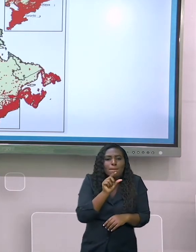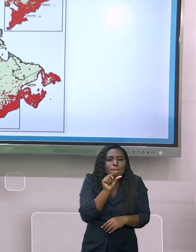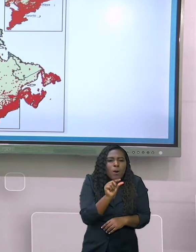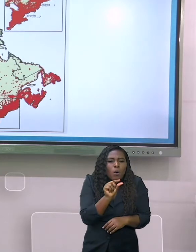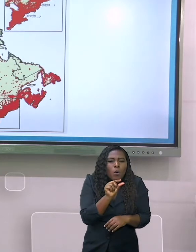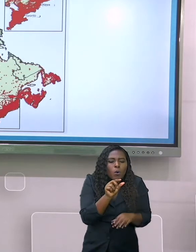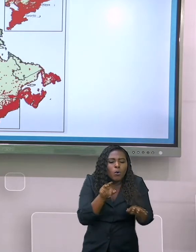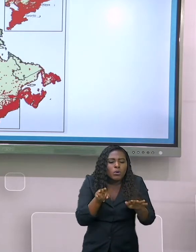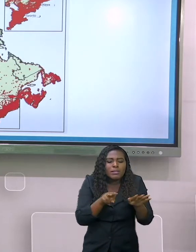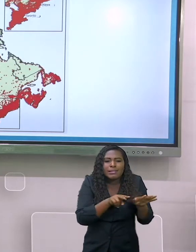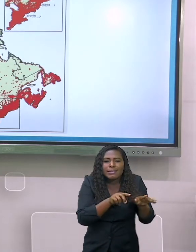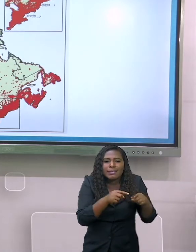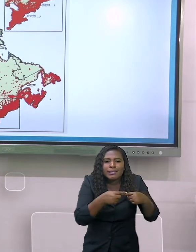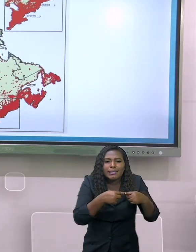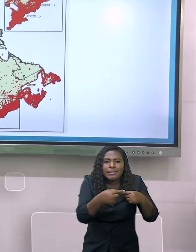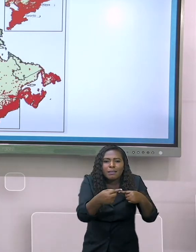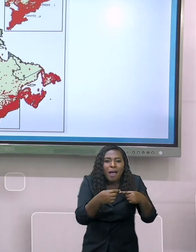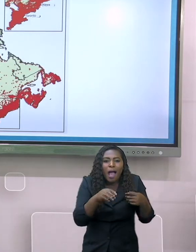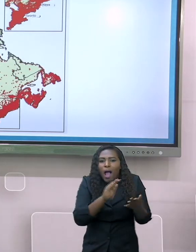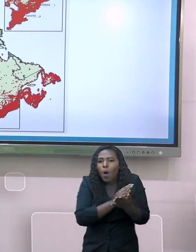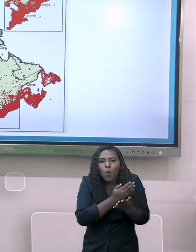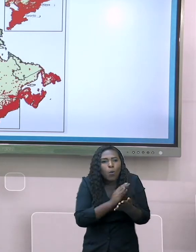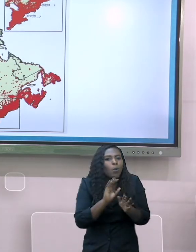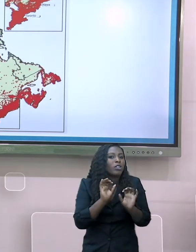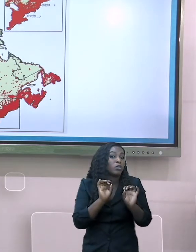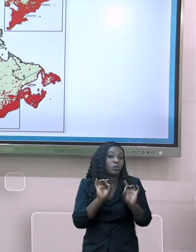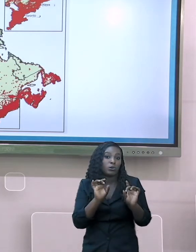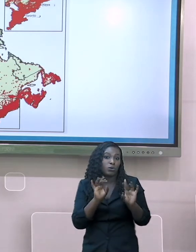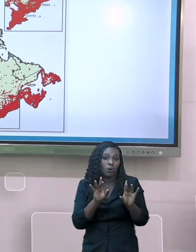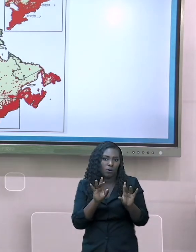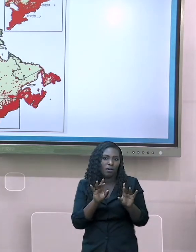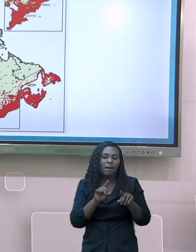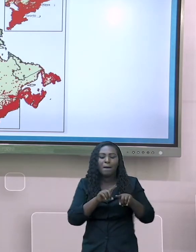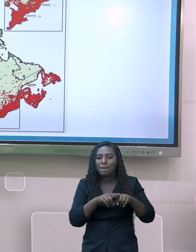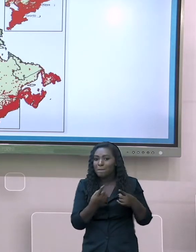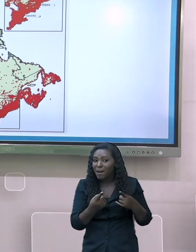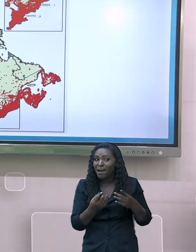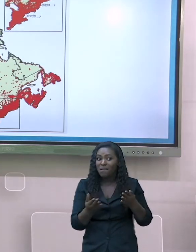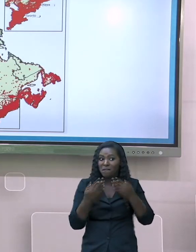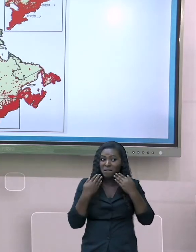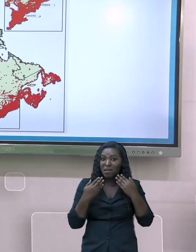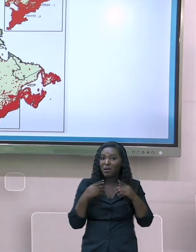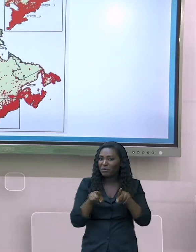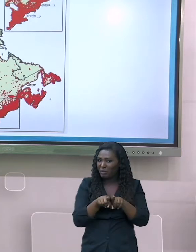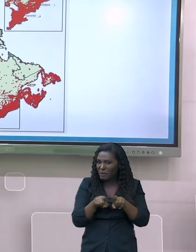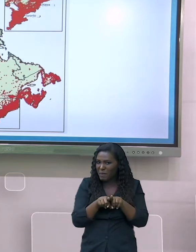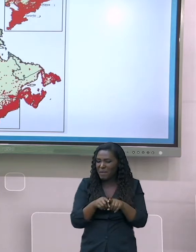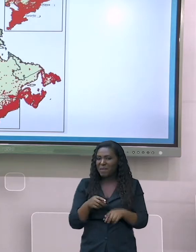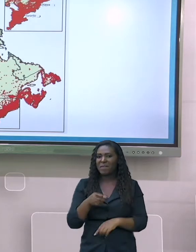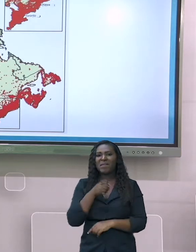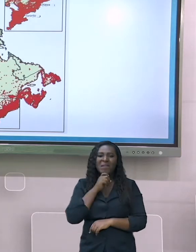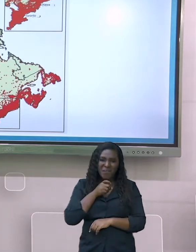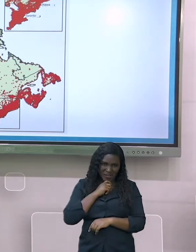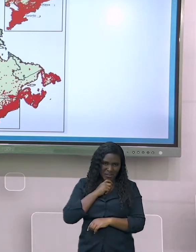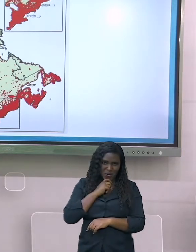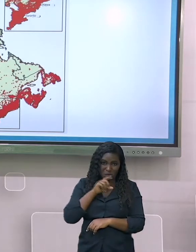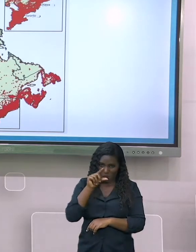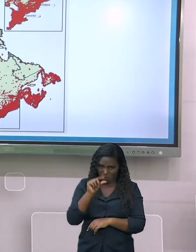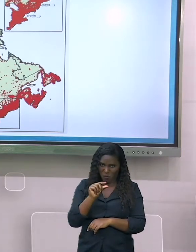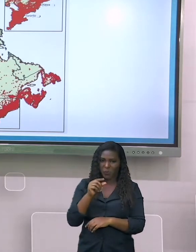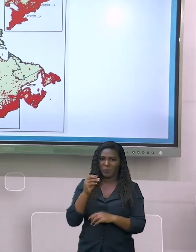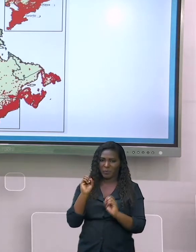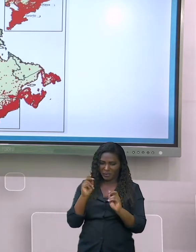frio. Esse é o diferencial. Tá? Eliane, no